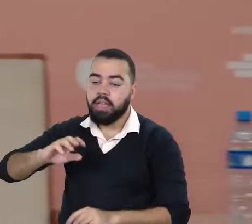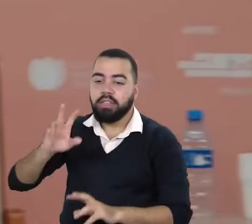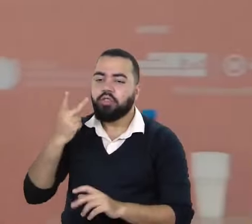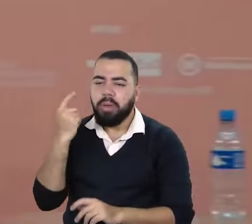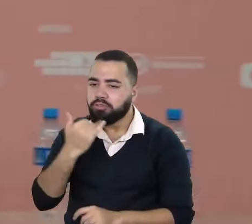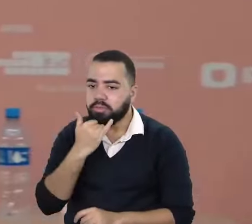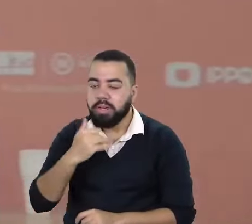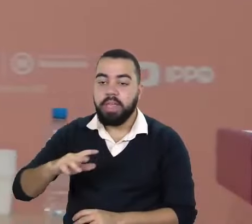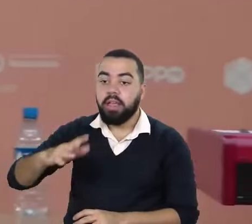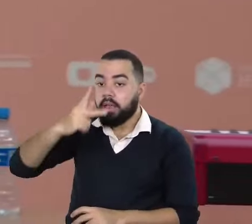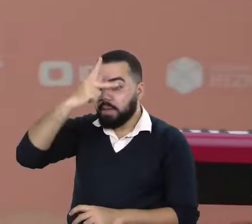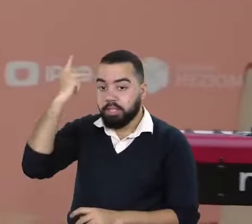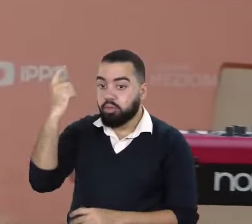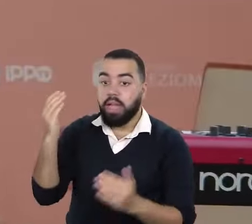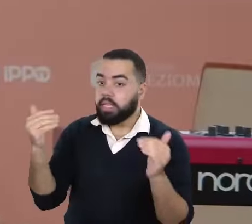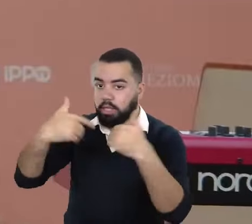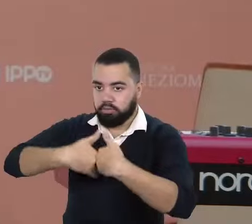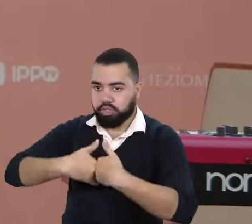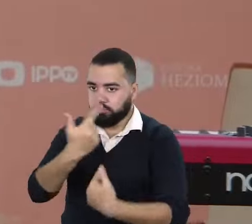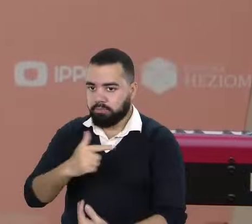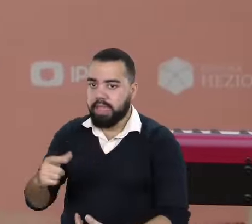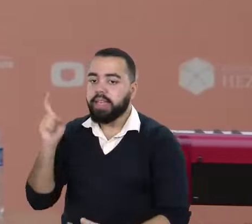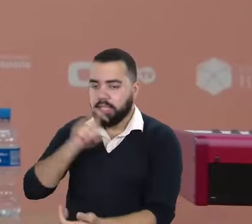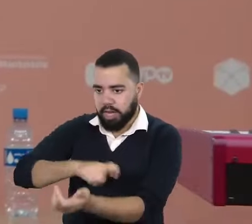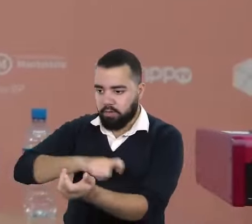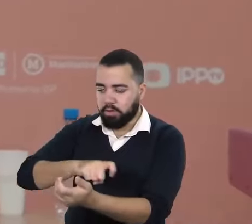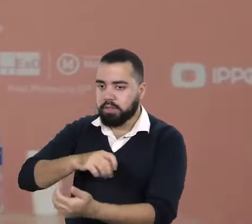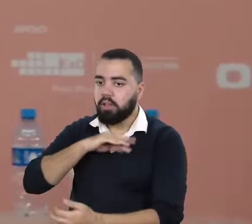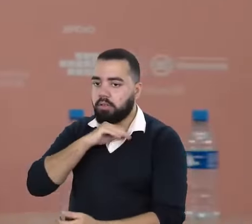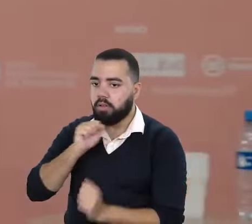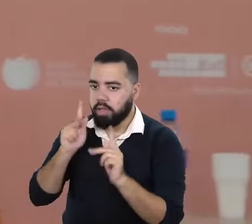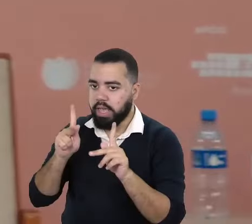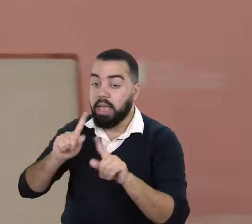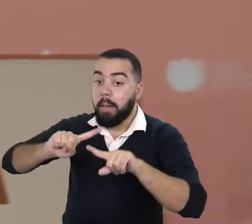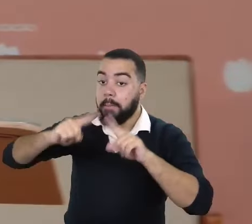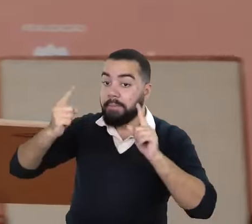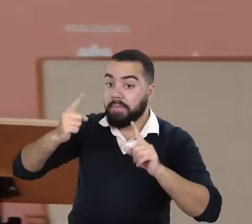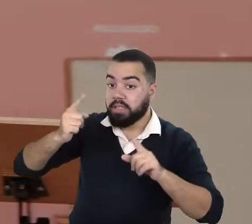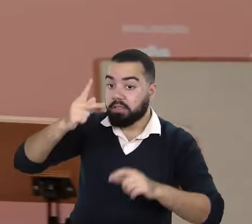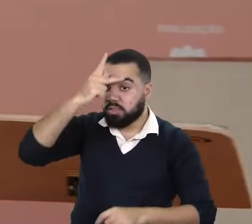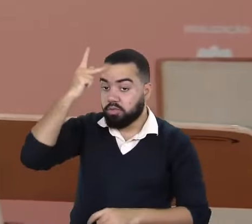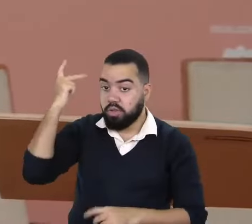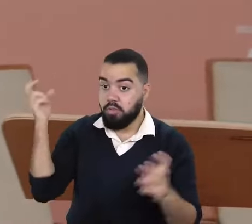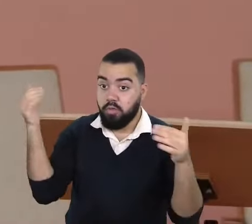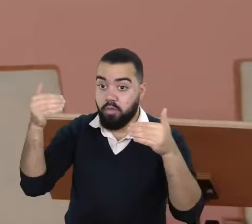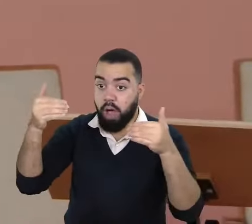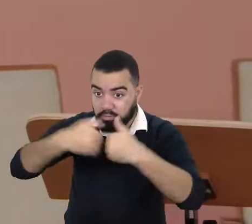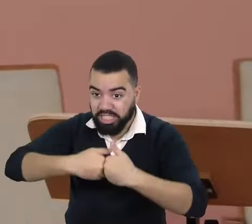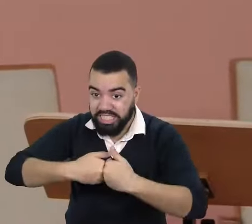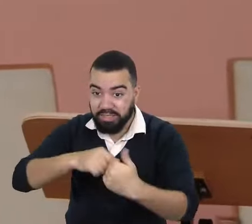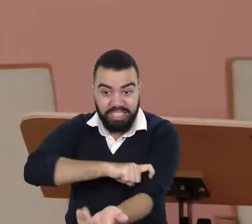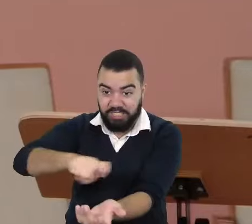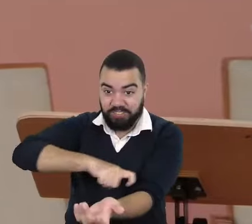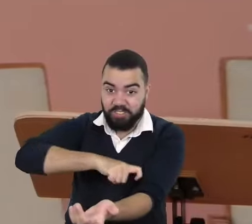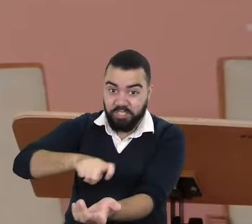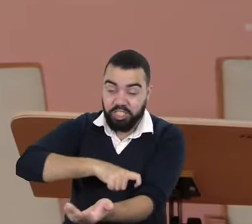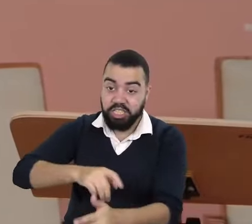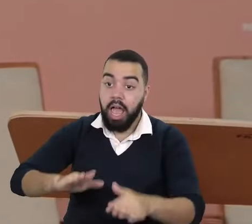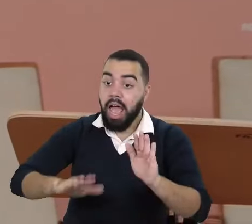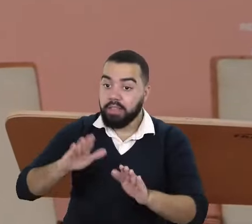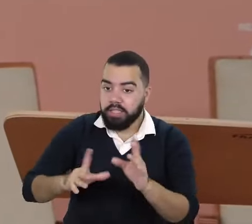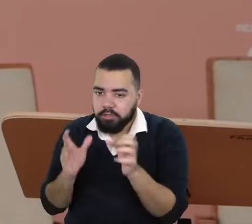para dentro, outras explodem para fora. Shutdown, meltdown. Umas vão explodir, outras vão ficar num